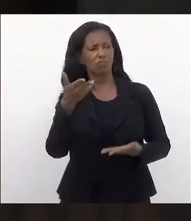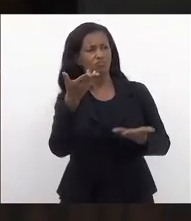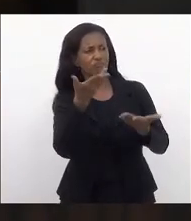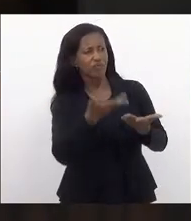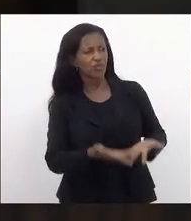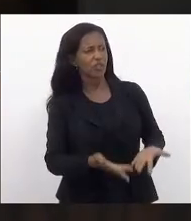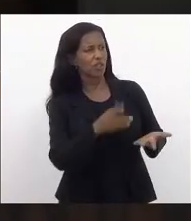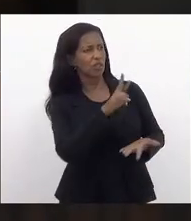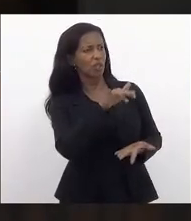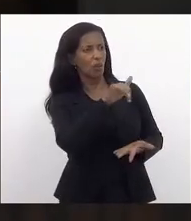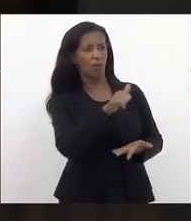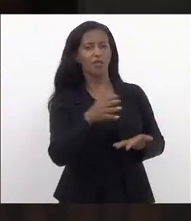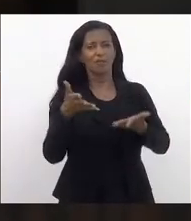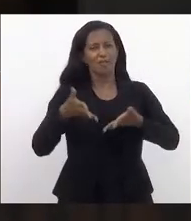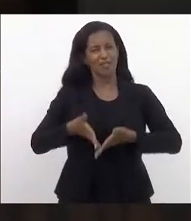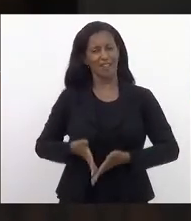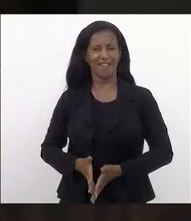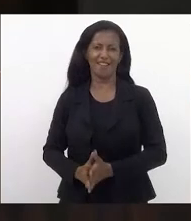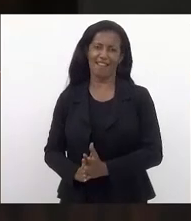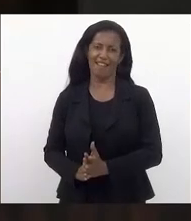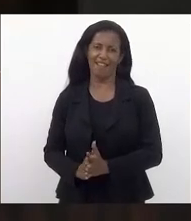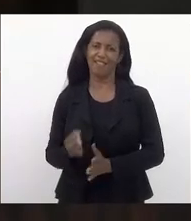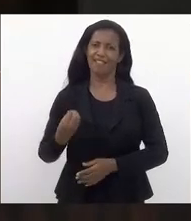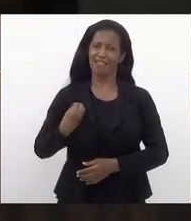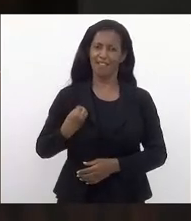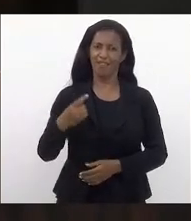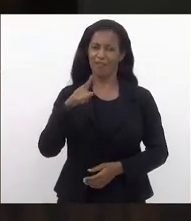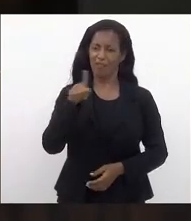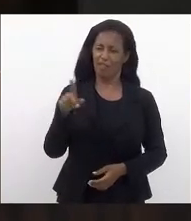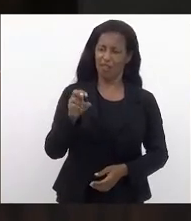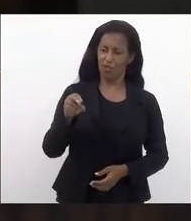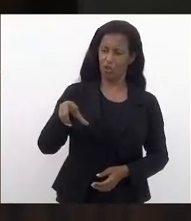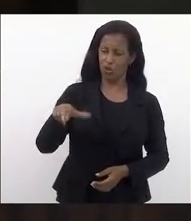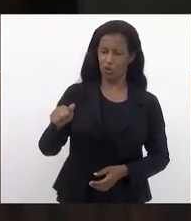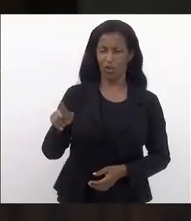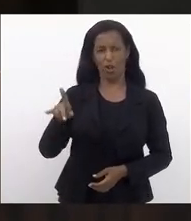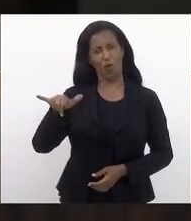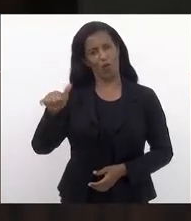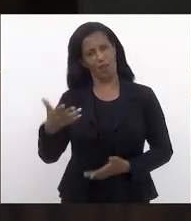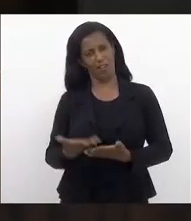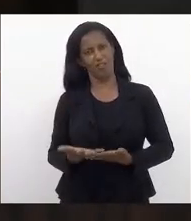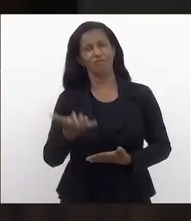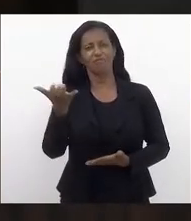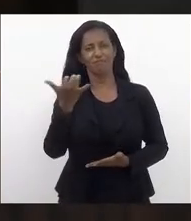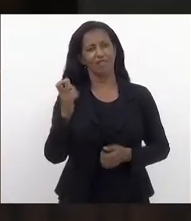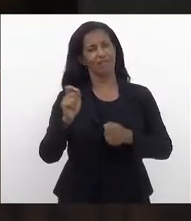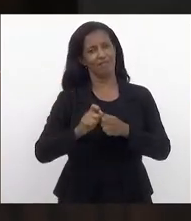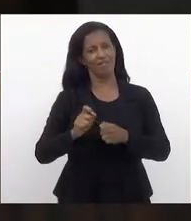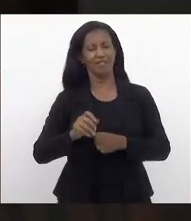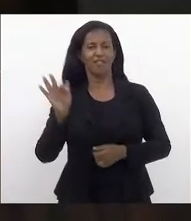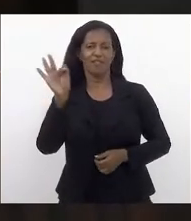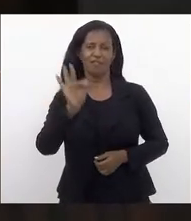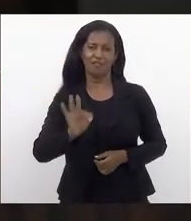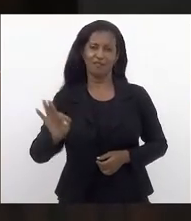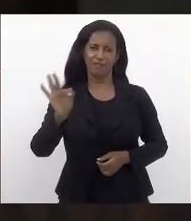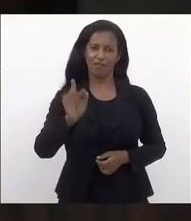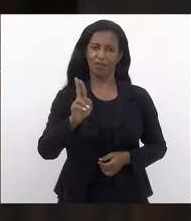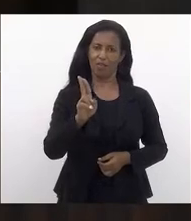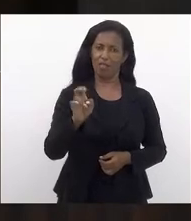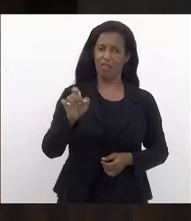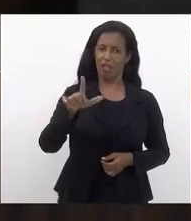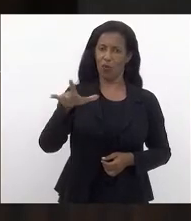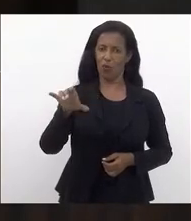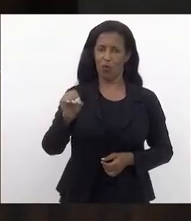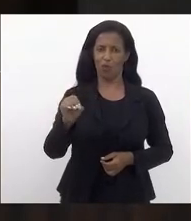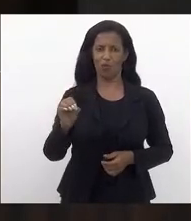mas quem nasce na Zona Oeste que vive na Zona Oeste está crescendo na Zona Oeste quer fazer faculdade na UESO